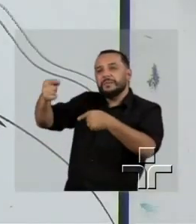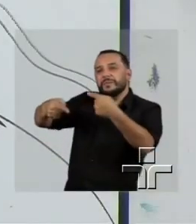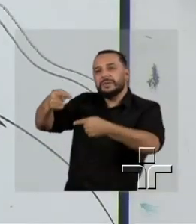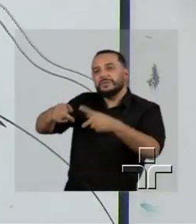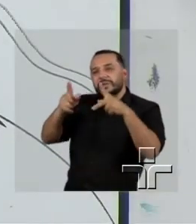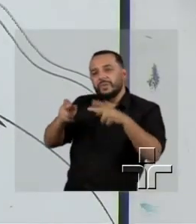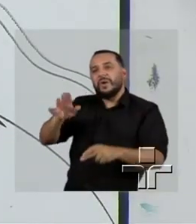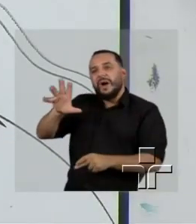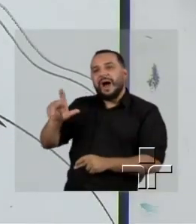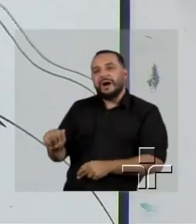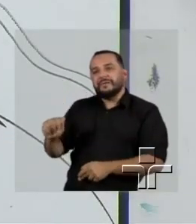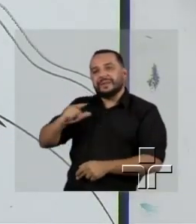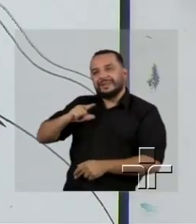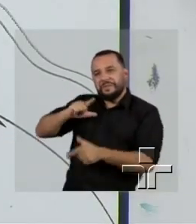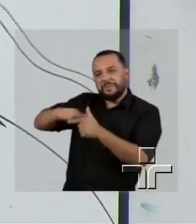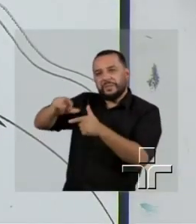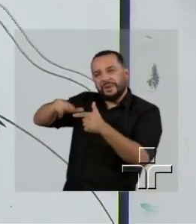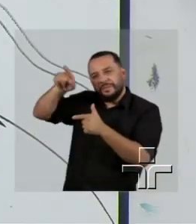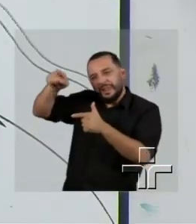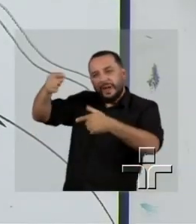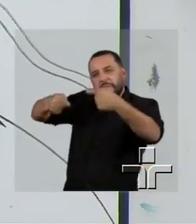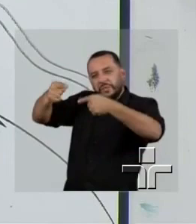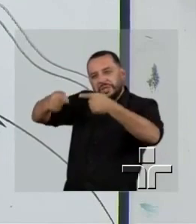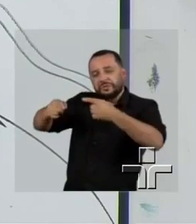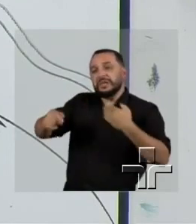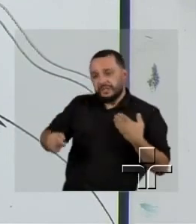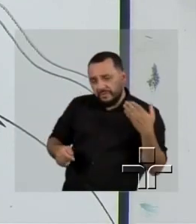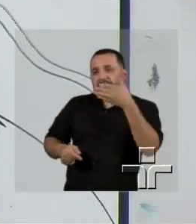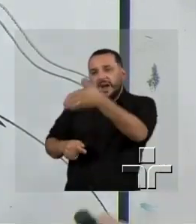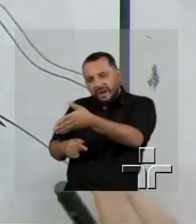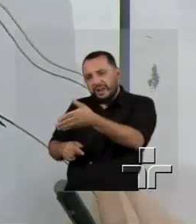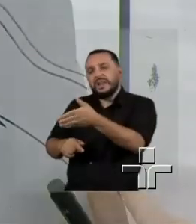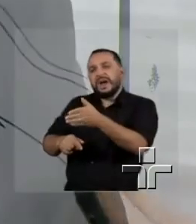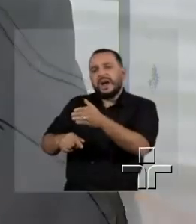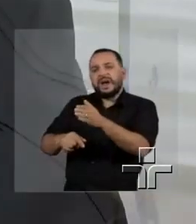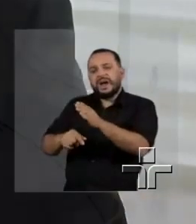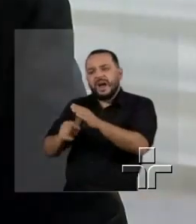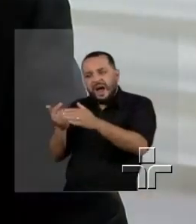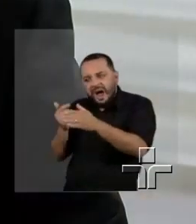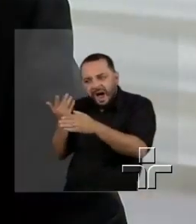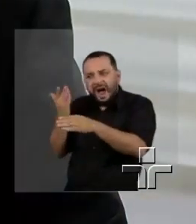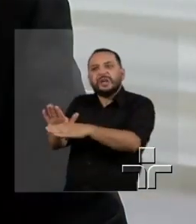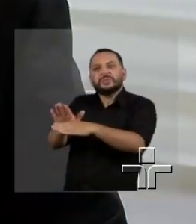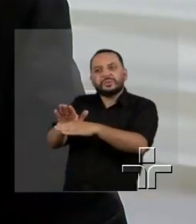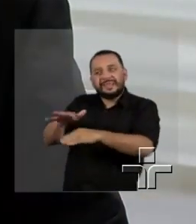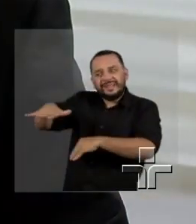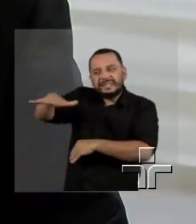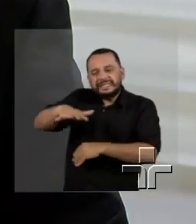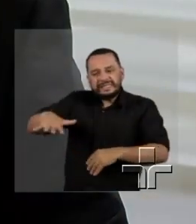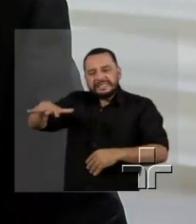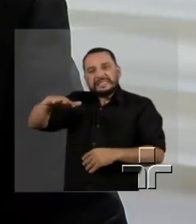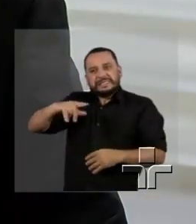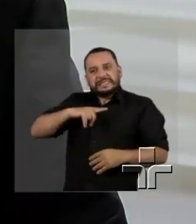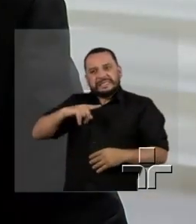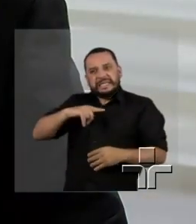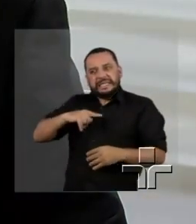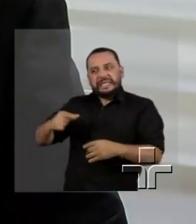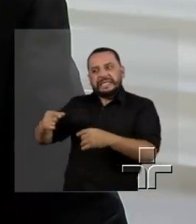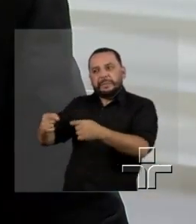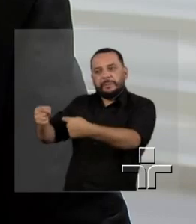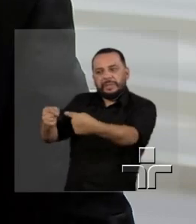de um militar que tem classicamente uma formação calcada em planejamento, comando e controle e, uma vez na